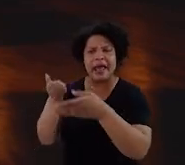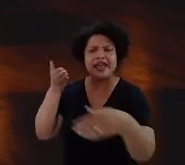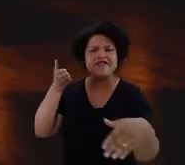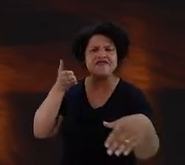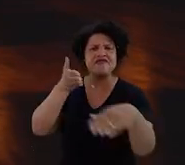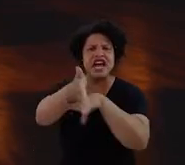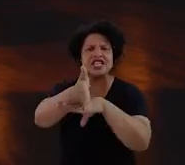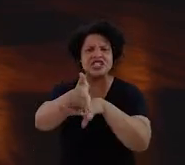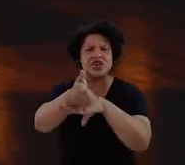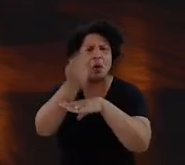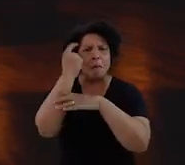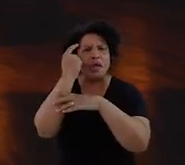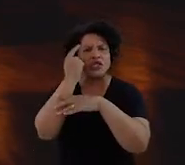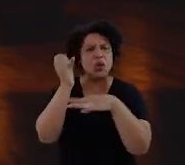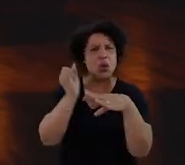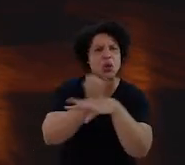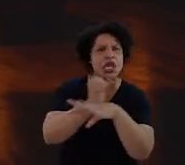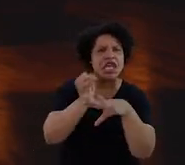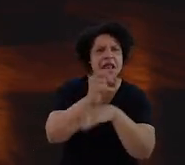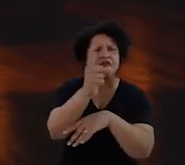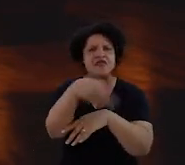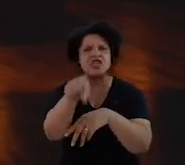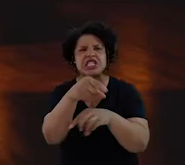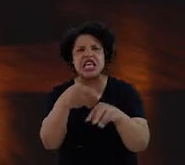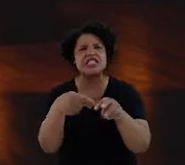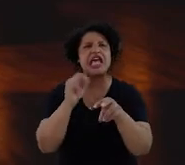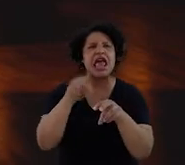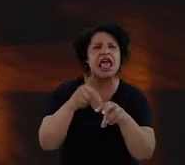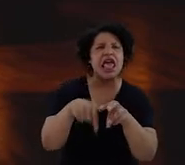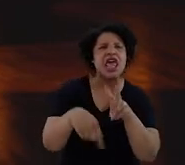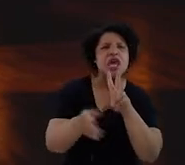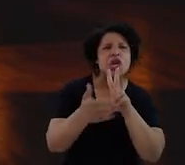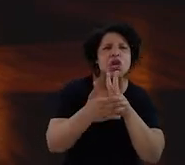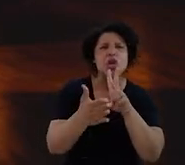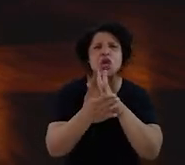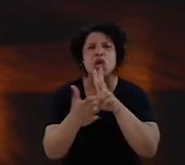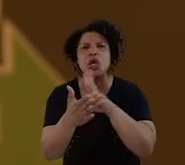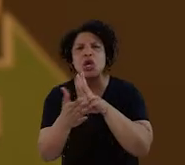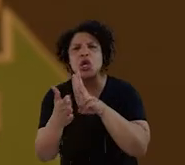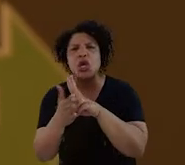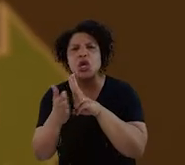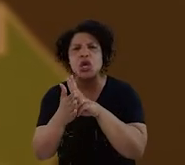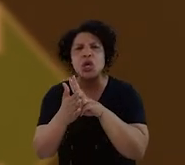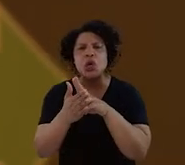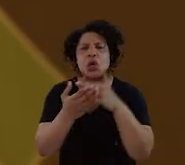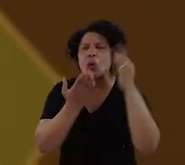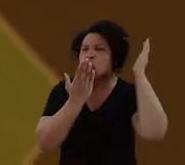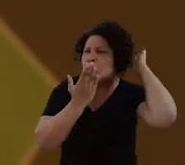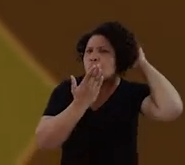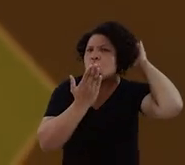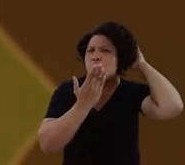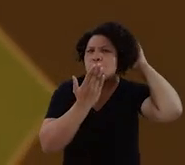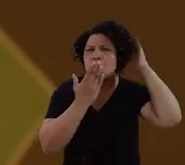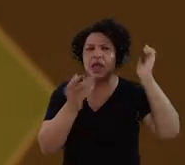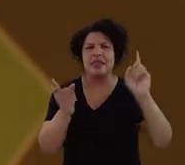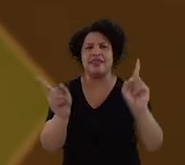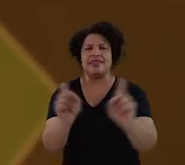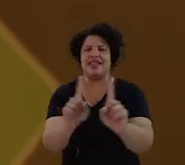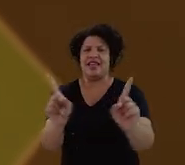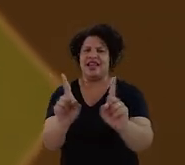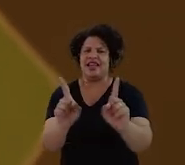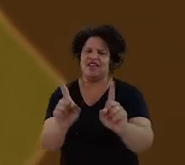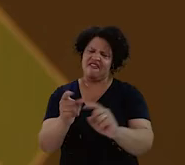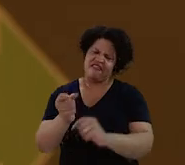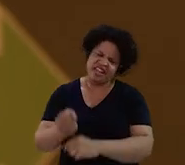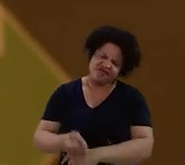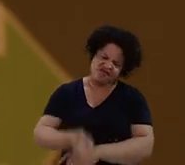que tava na Índia, chamou todo mundo de índio. Burro! Burro! E na escola os caras são os heróis. Ah, vai se fuder,